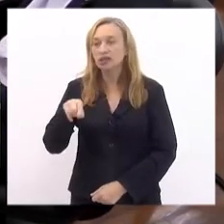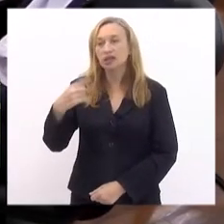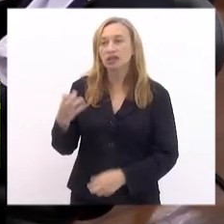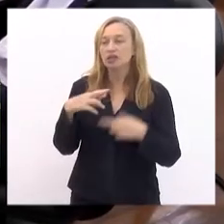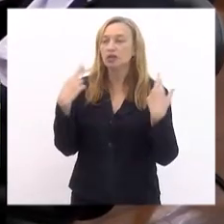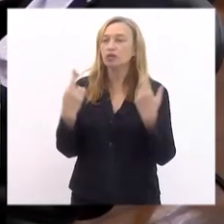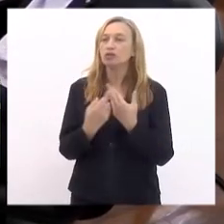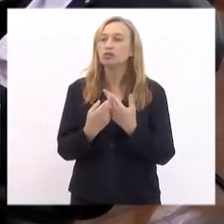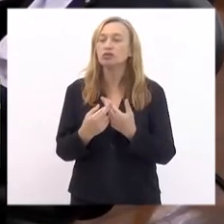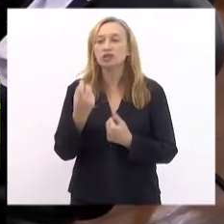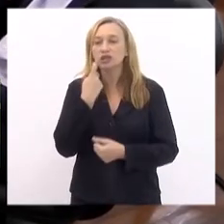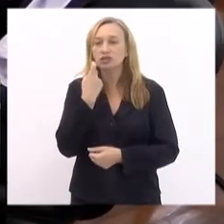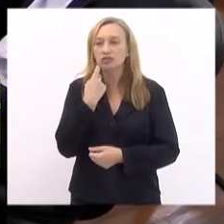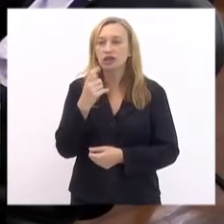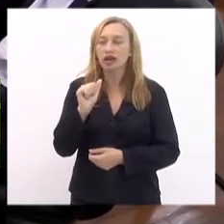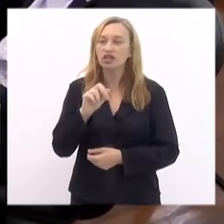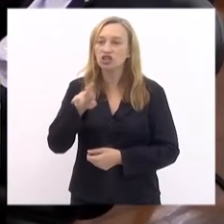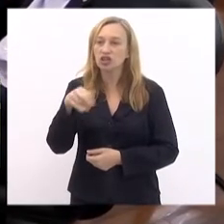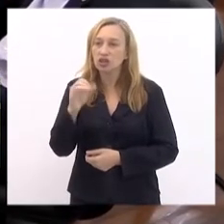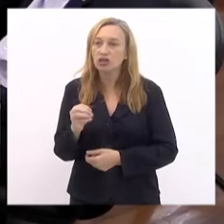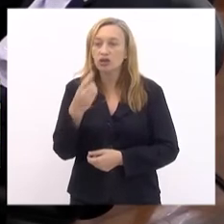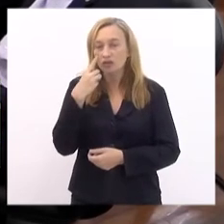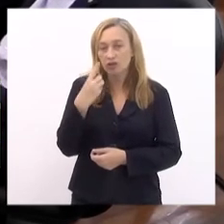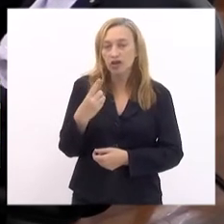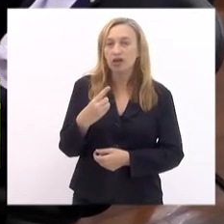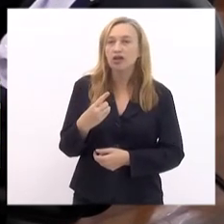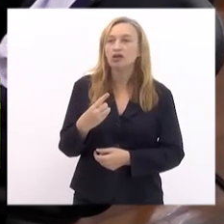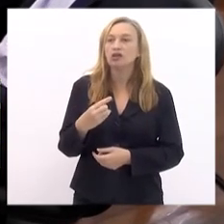sexta-feira na AGRIO, seria bom a gente ter entre os